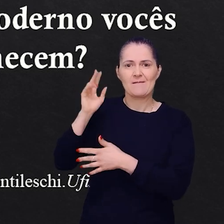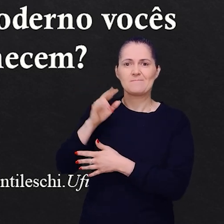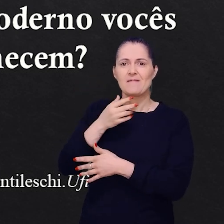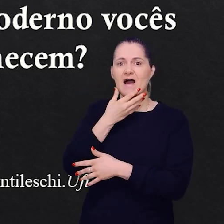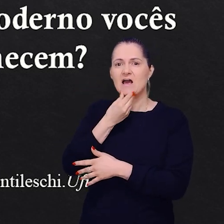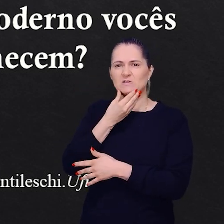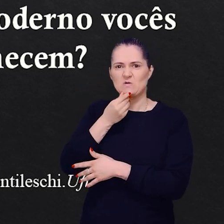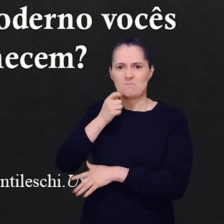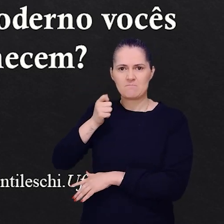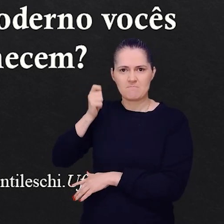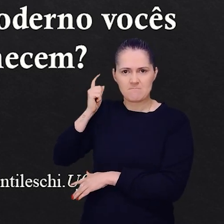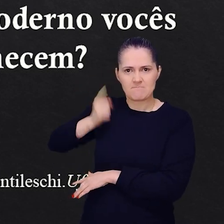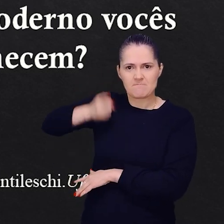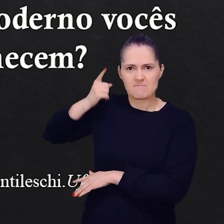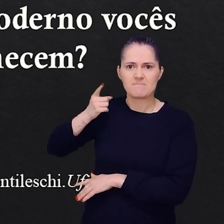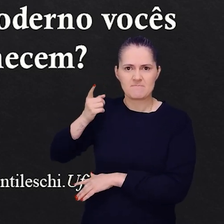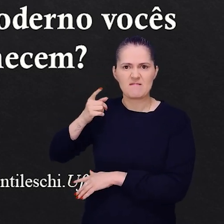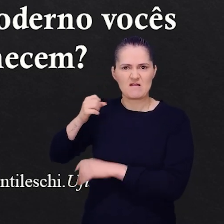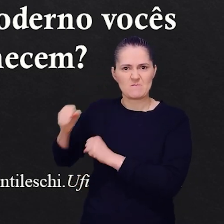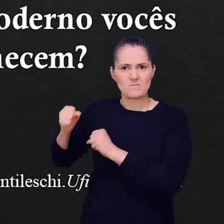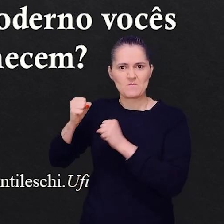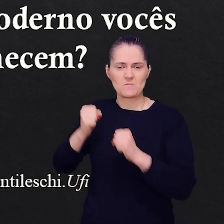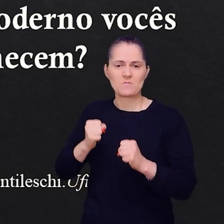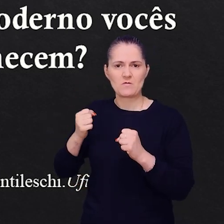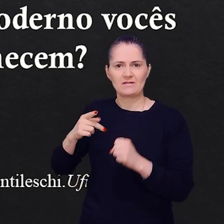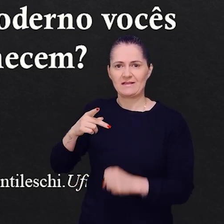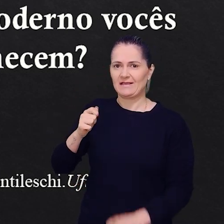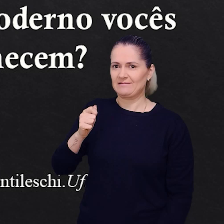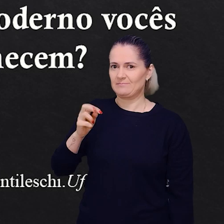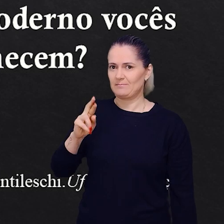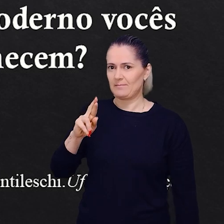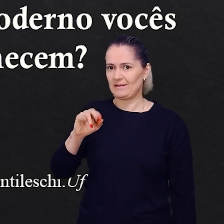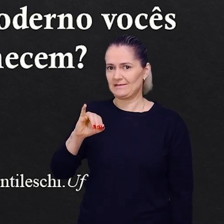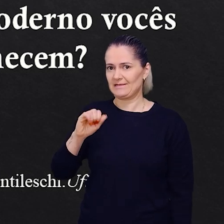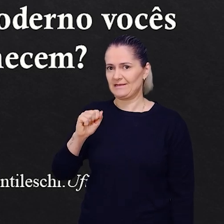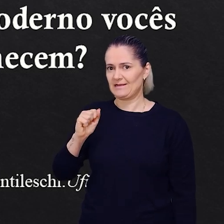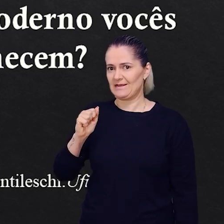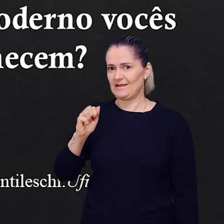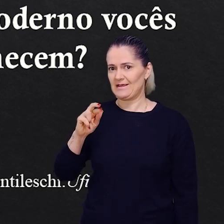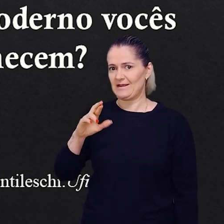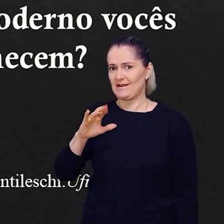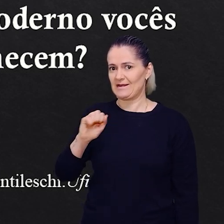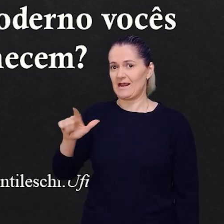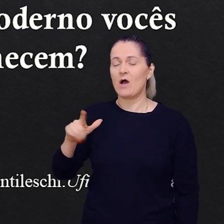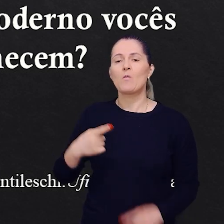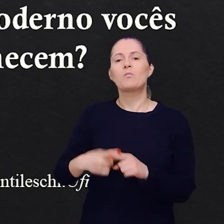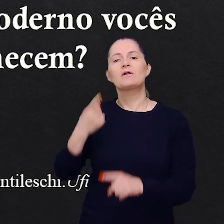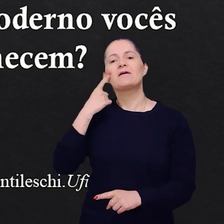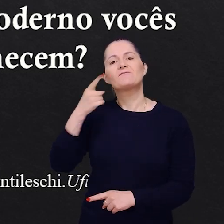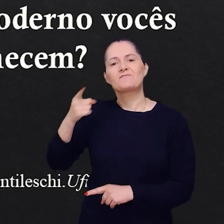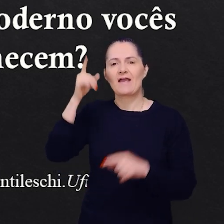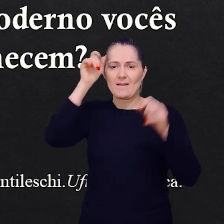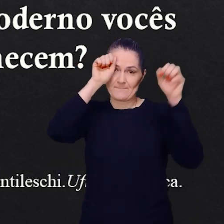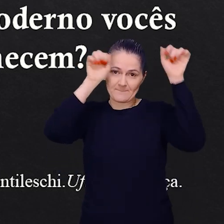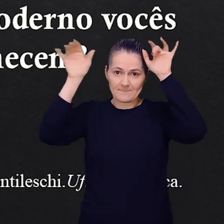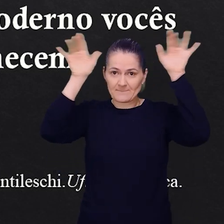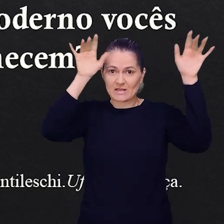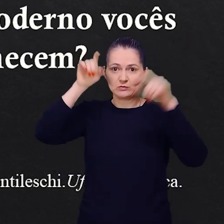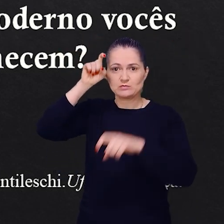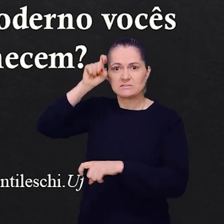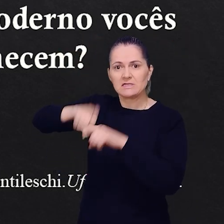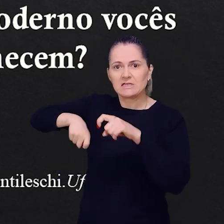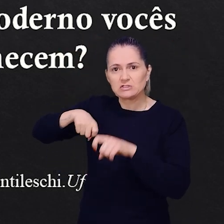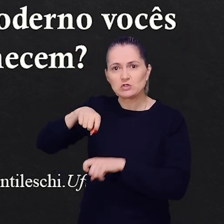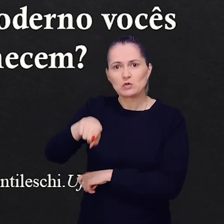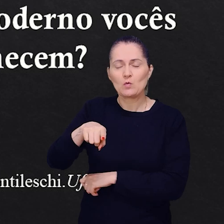patriarcal, né? A Medusa foi vítima de um estupro e ela é castigada por isso, né? Como se ela fosse culpada por ter